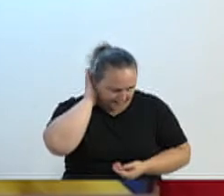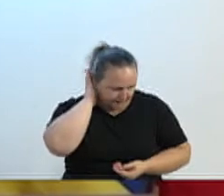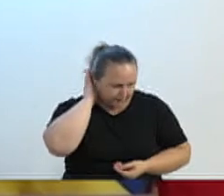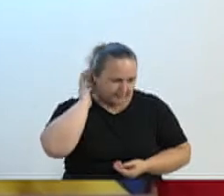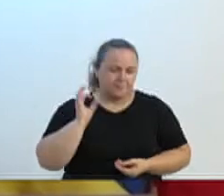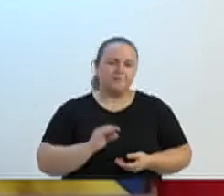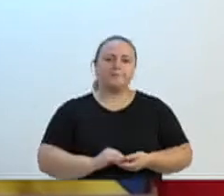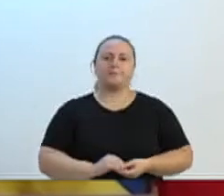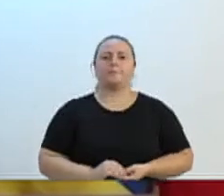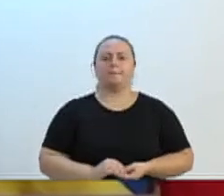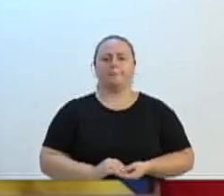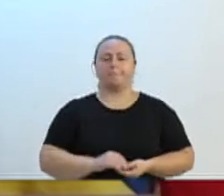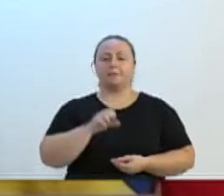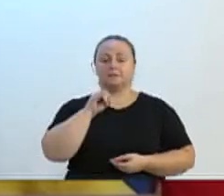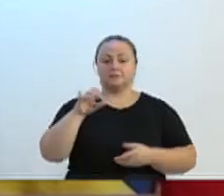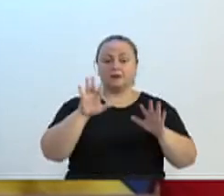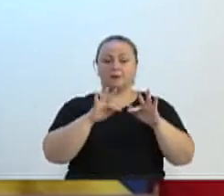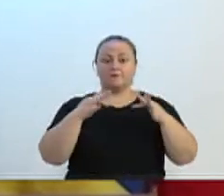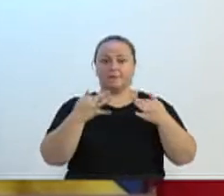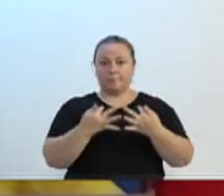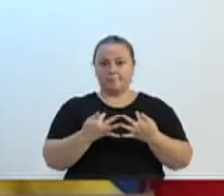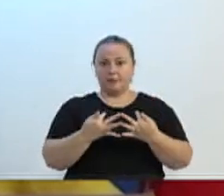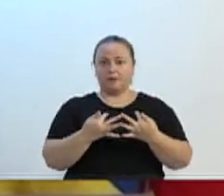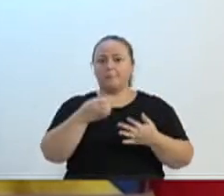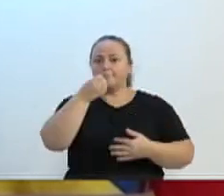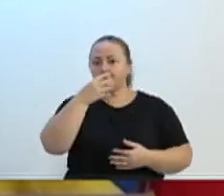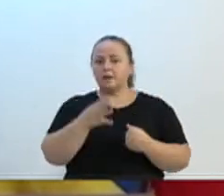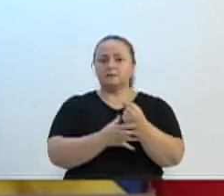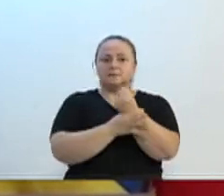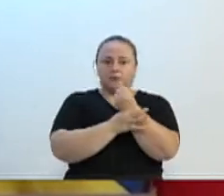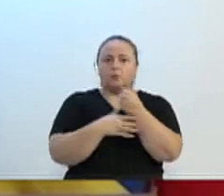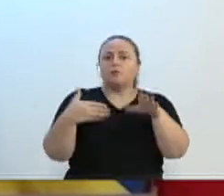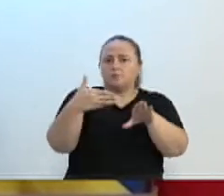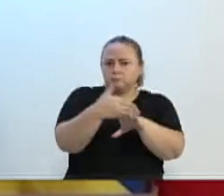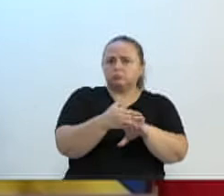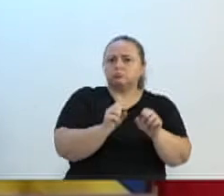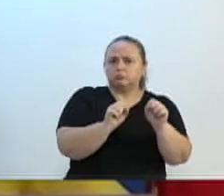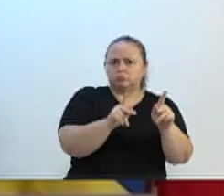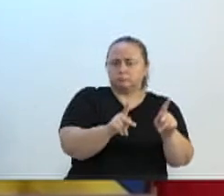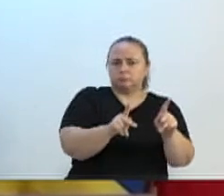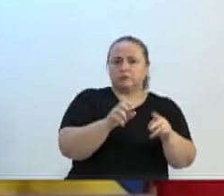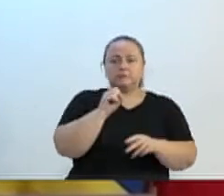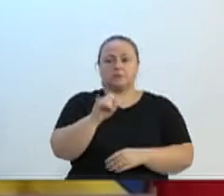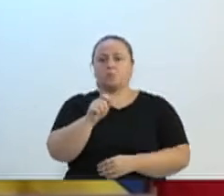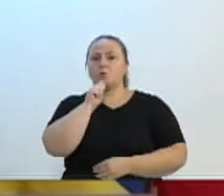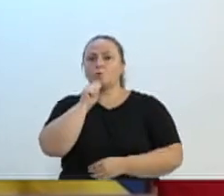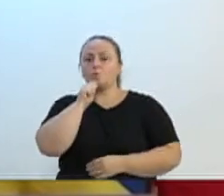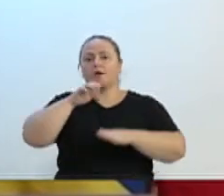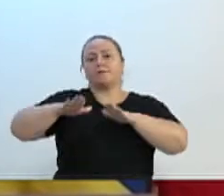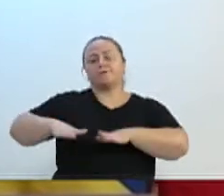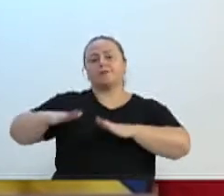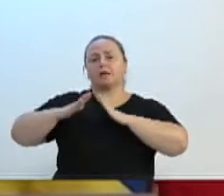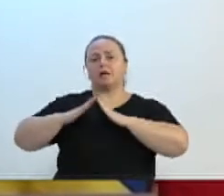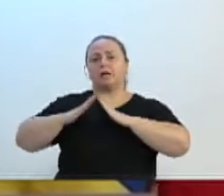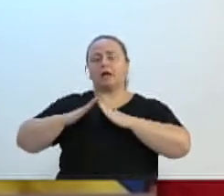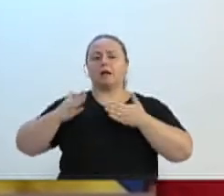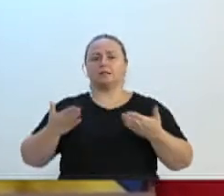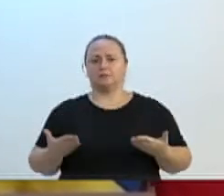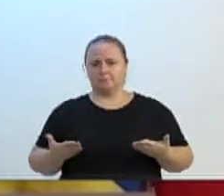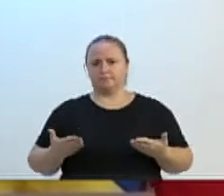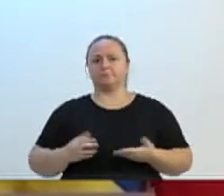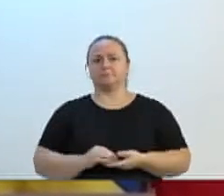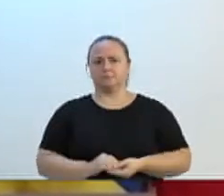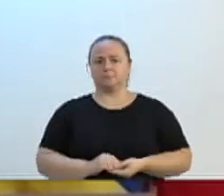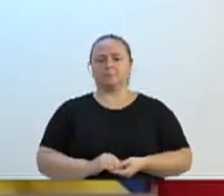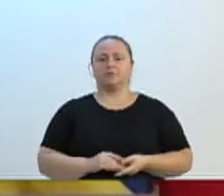onde famílias que não se sentirem confortáveis em enviar a criança para a escola ou cujas crianças sejam do grupo de risco,